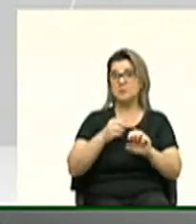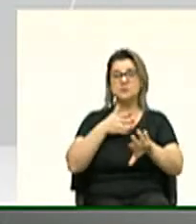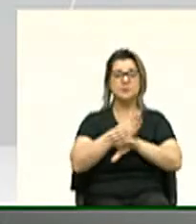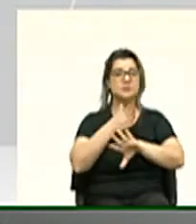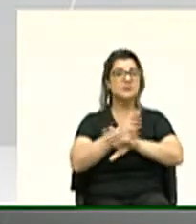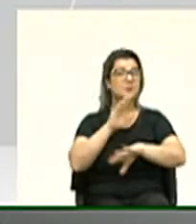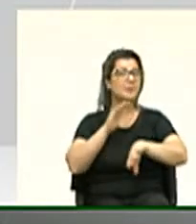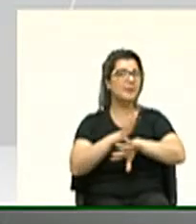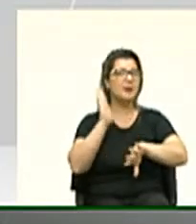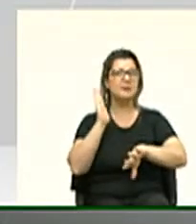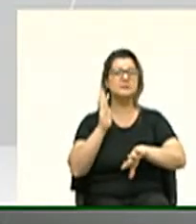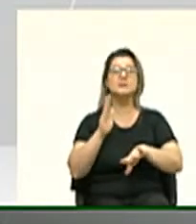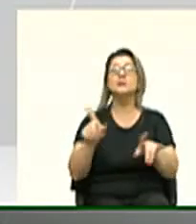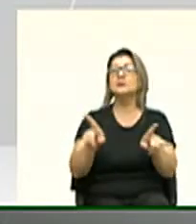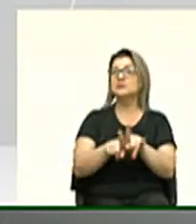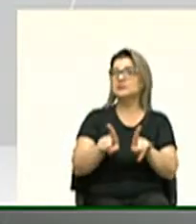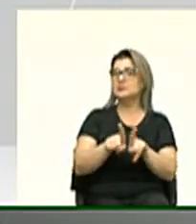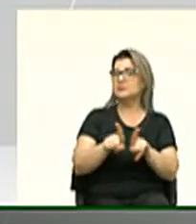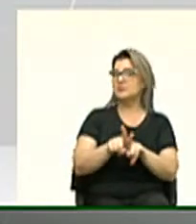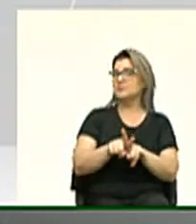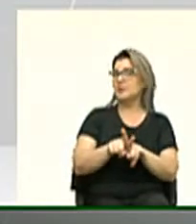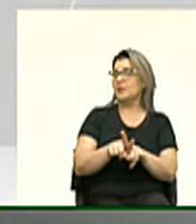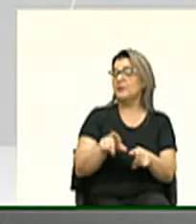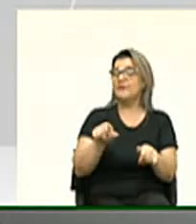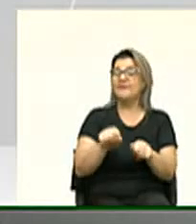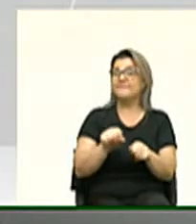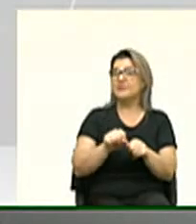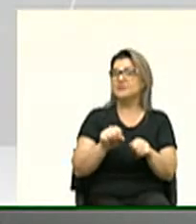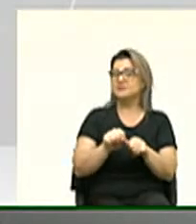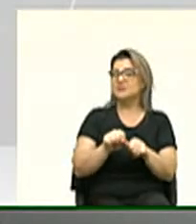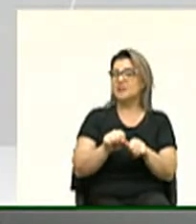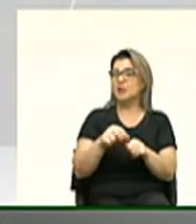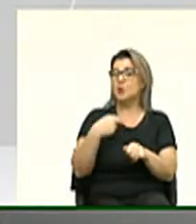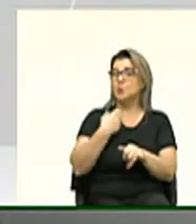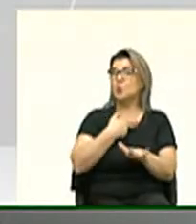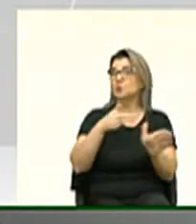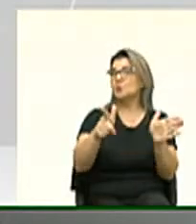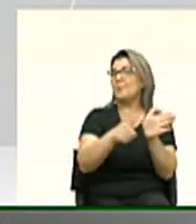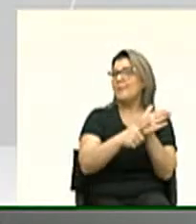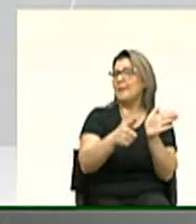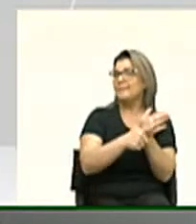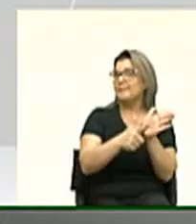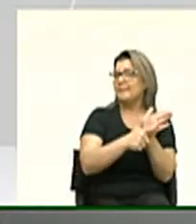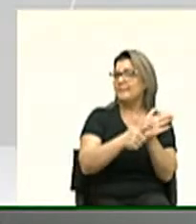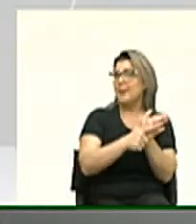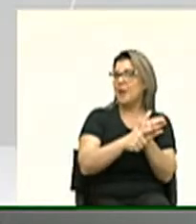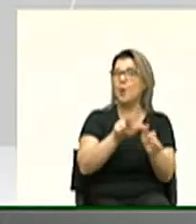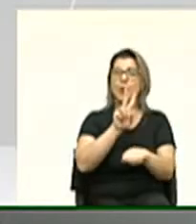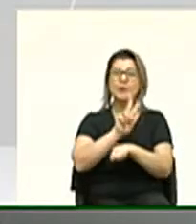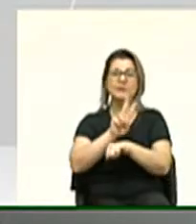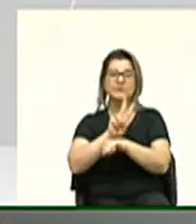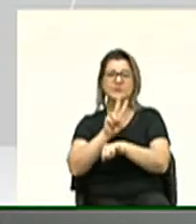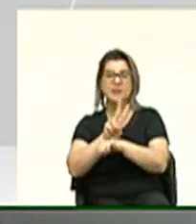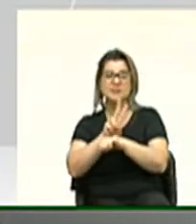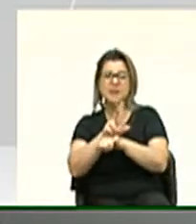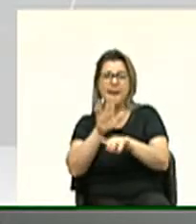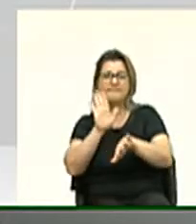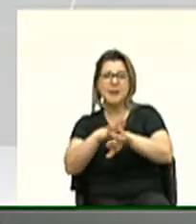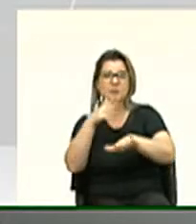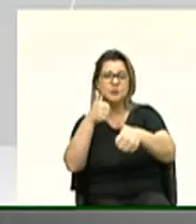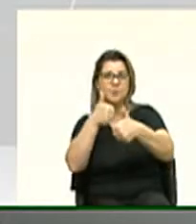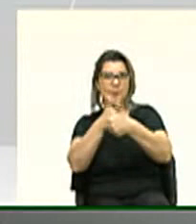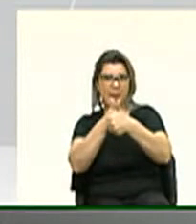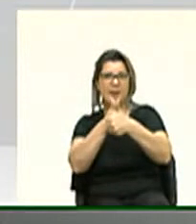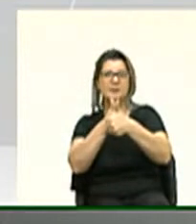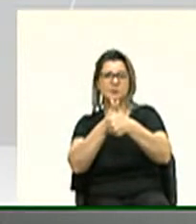mais e até mesmo exercer o nosso papel e fiscalizar mais de perto a execução desse cronograma. Nós temos aqui em